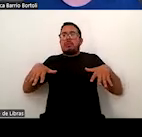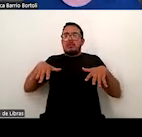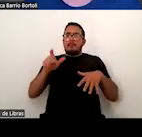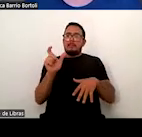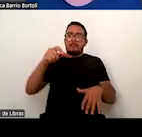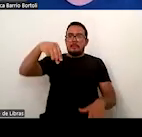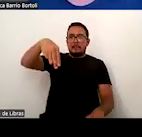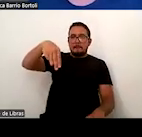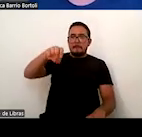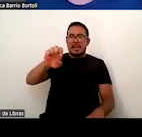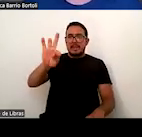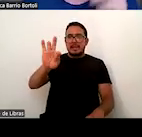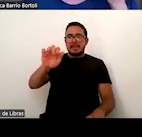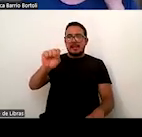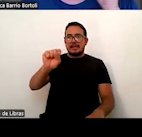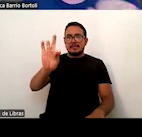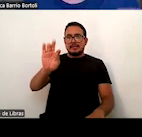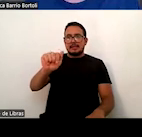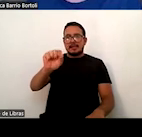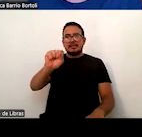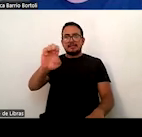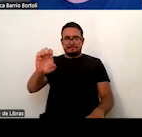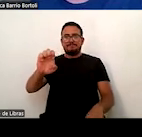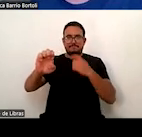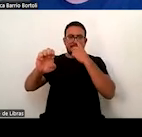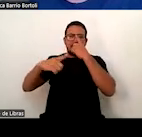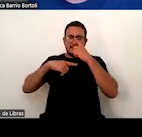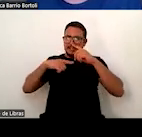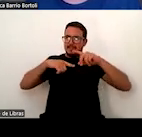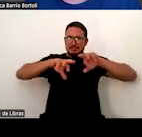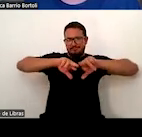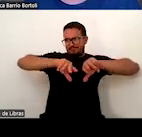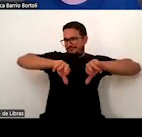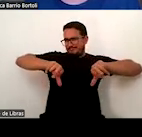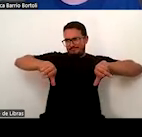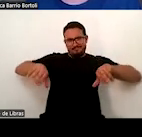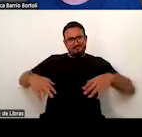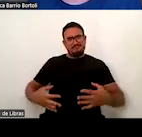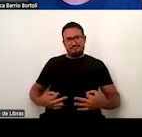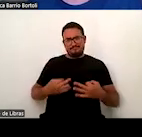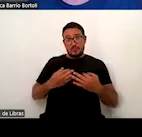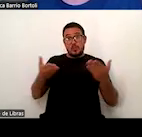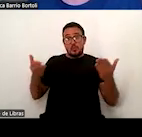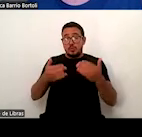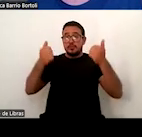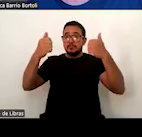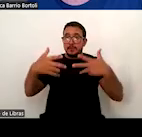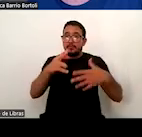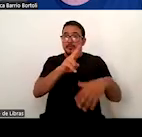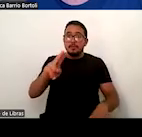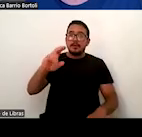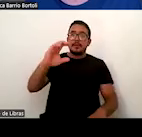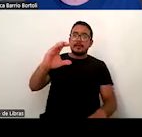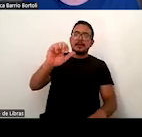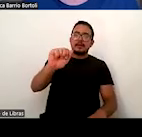de tumores. Nós vamos falar hoje, basicamente, do carcinoma, que é um câncer que ele acomete assim, tecidos